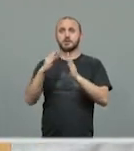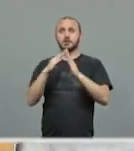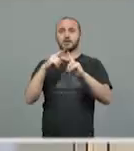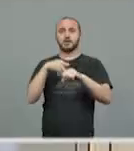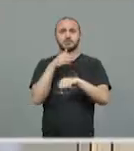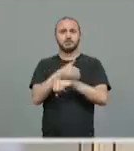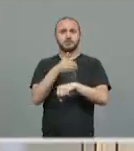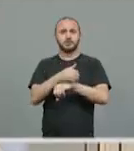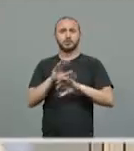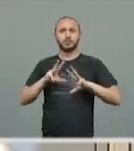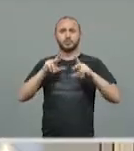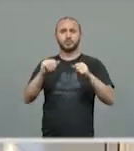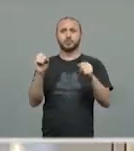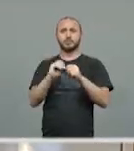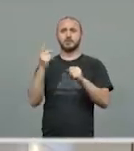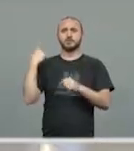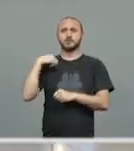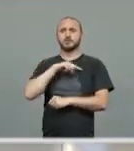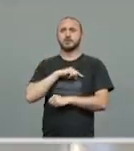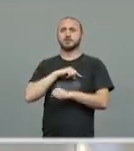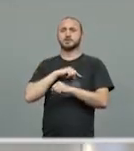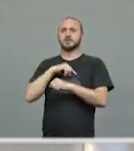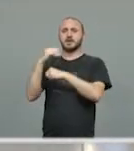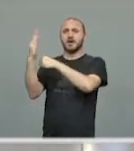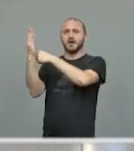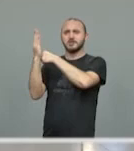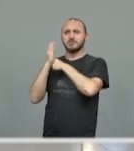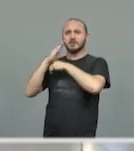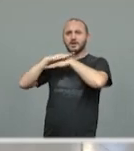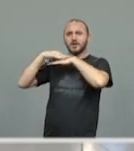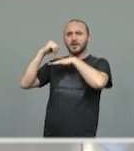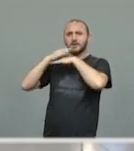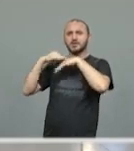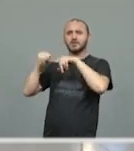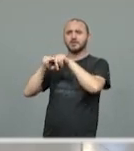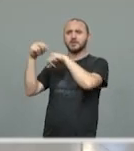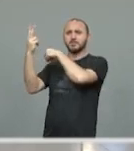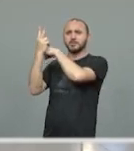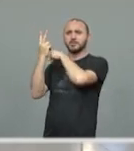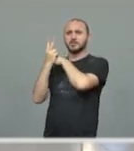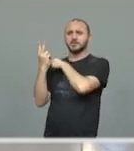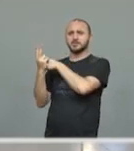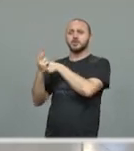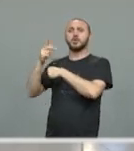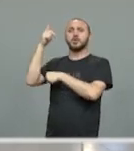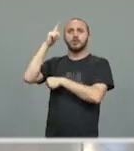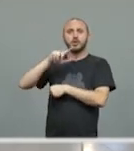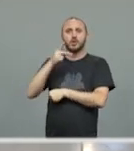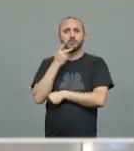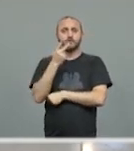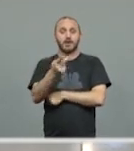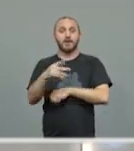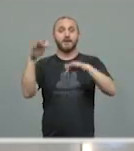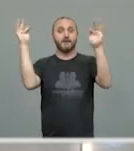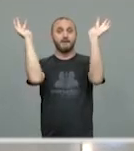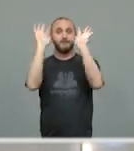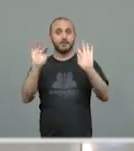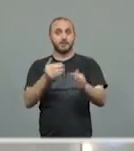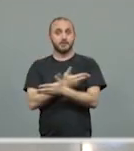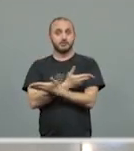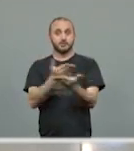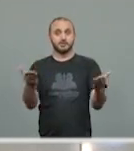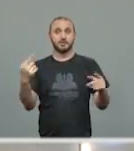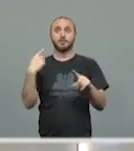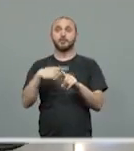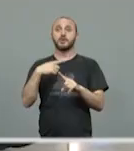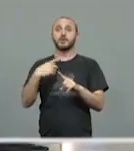tudo faz para nos cercar de carinho e proteção. Repito, felizes